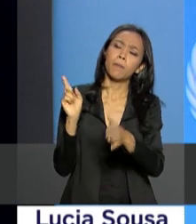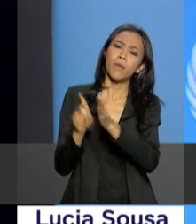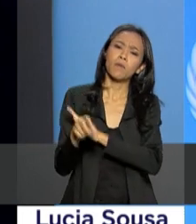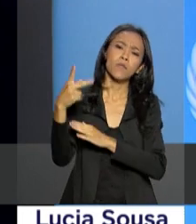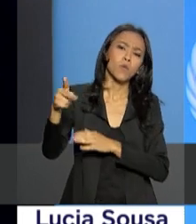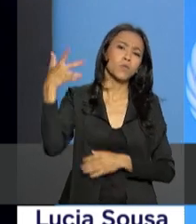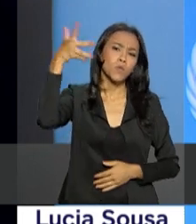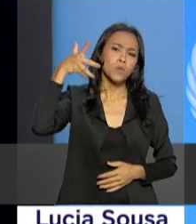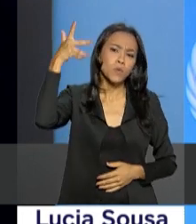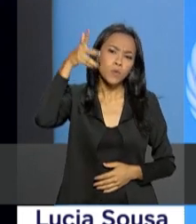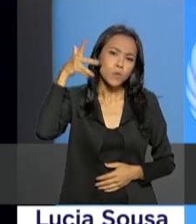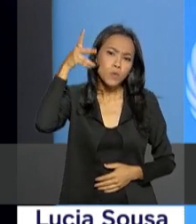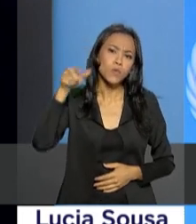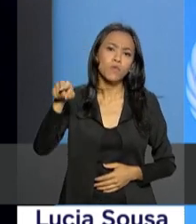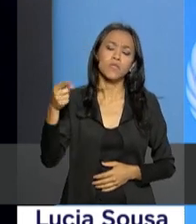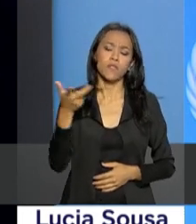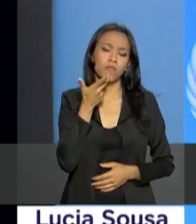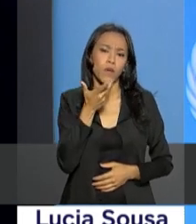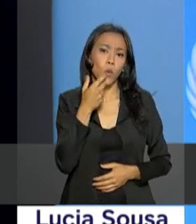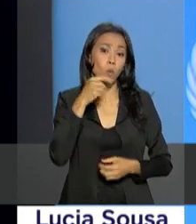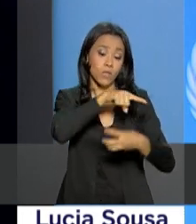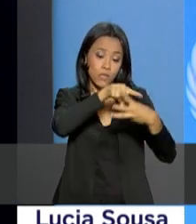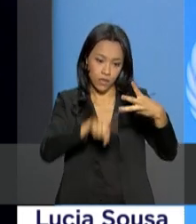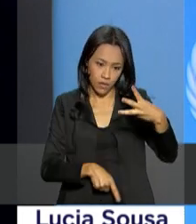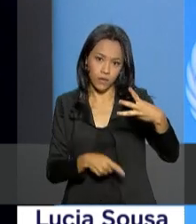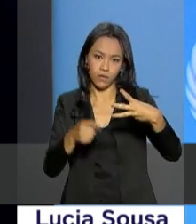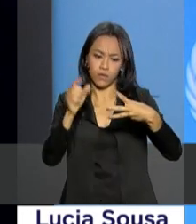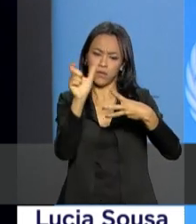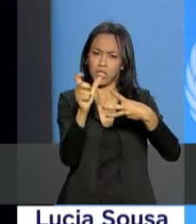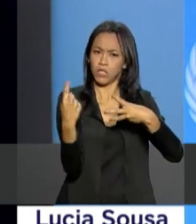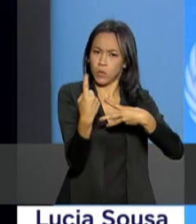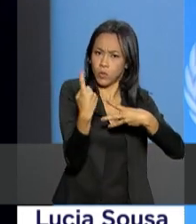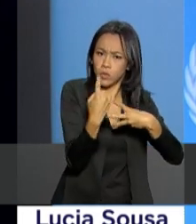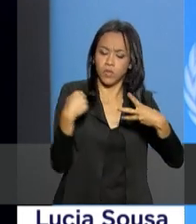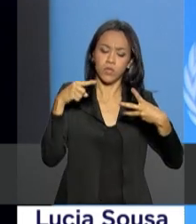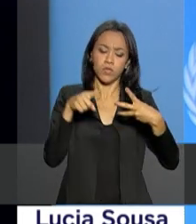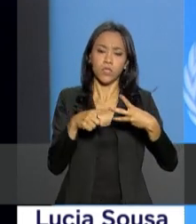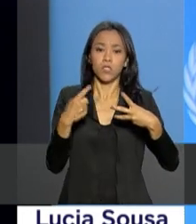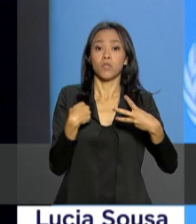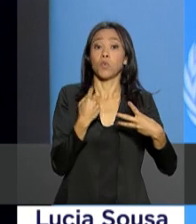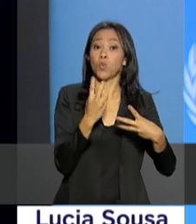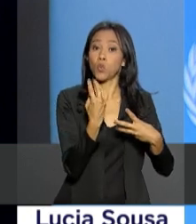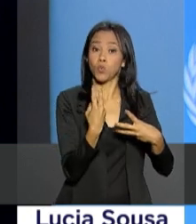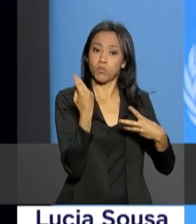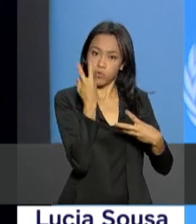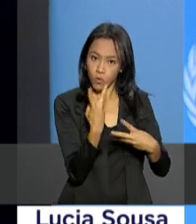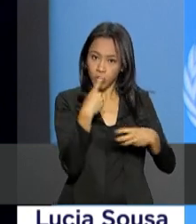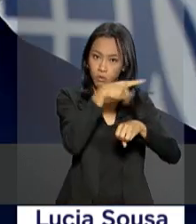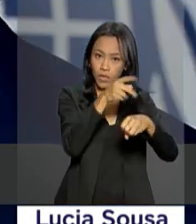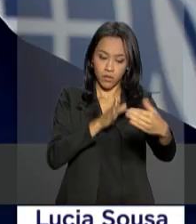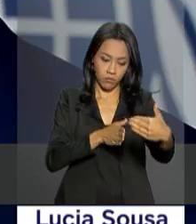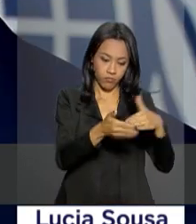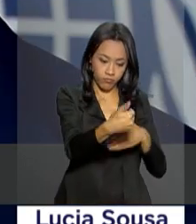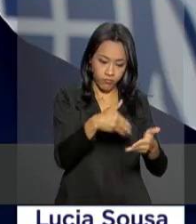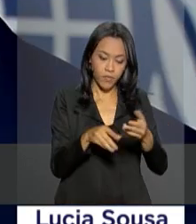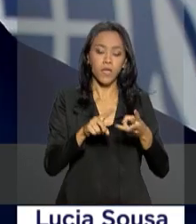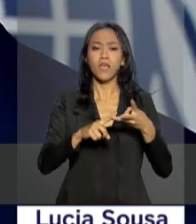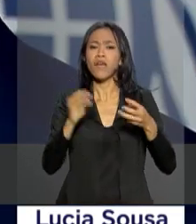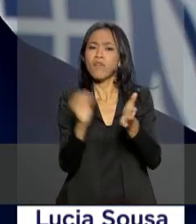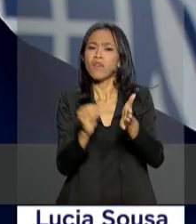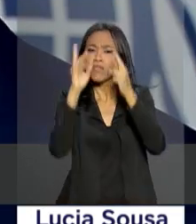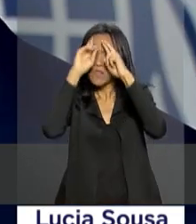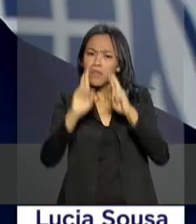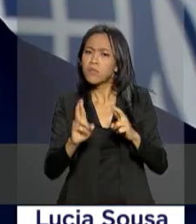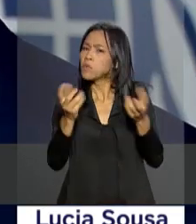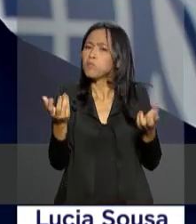seu discurso logo no começo o senhor mencionou três questões relacionais mesmo unilateralismo e intolerância eu queria saber porque